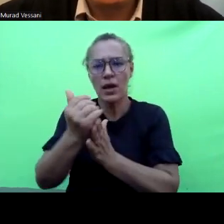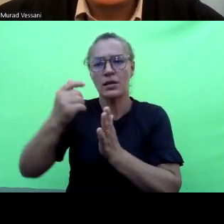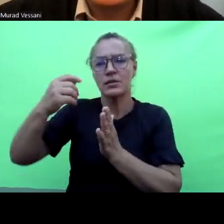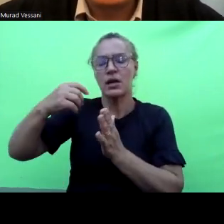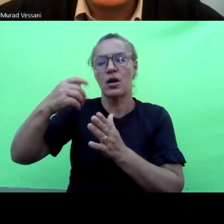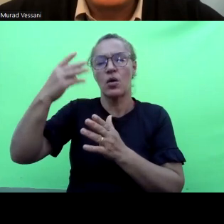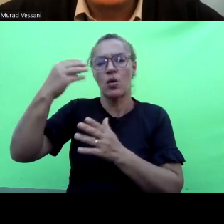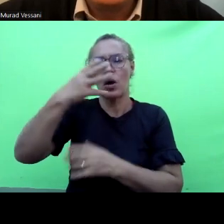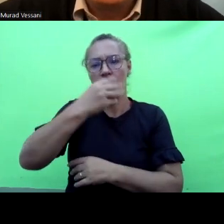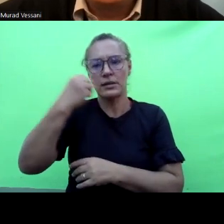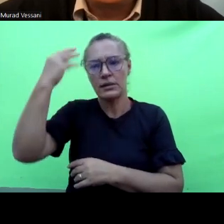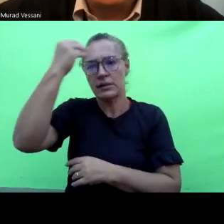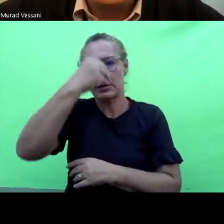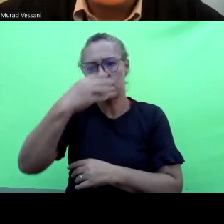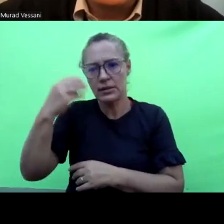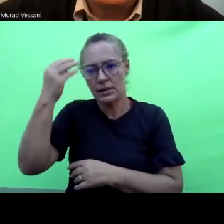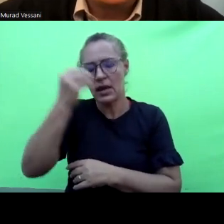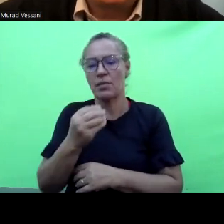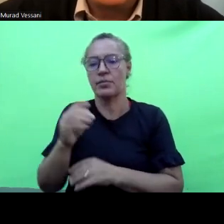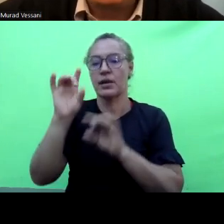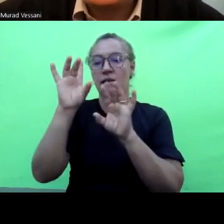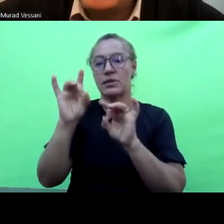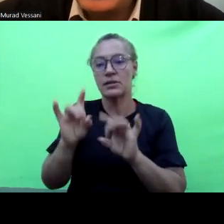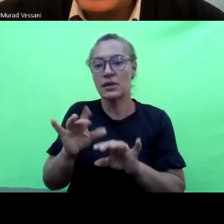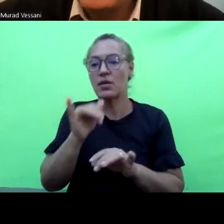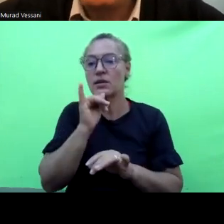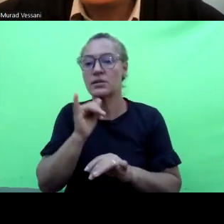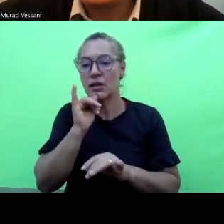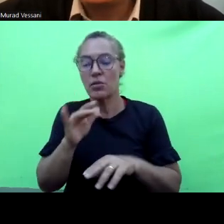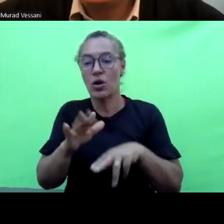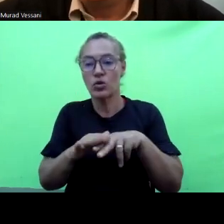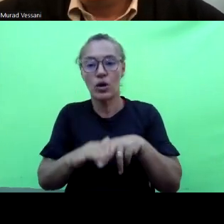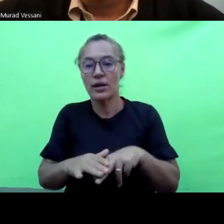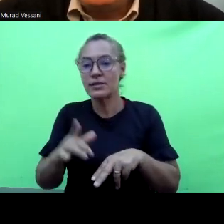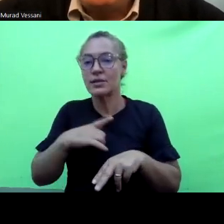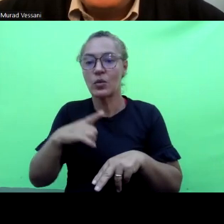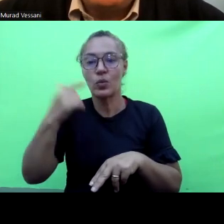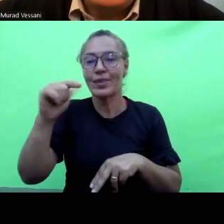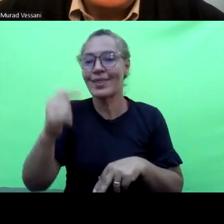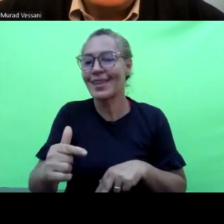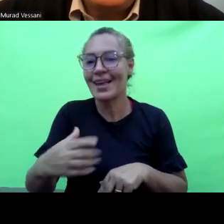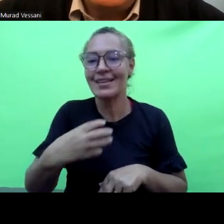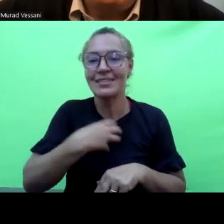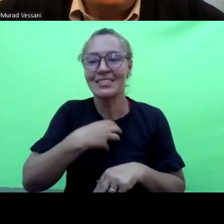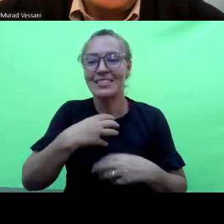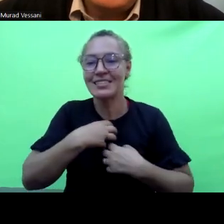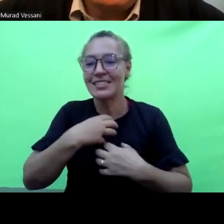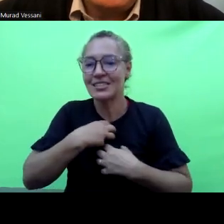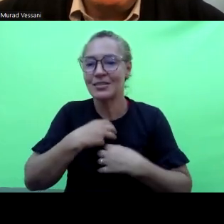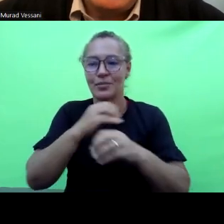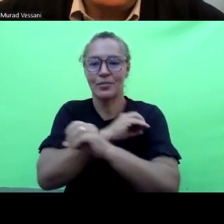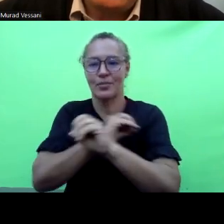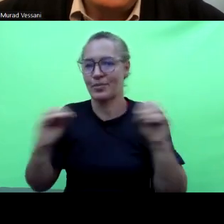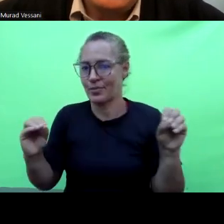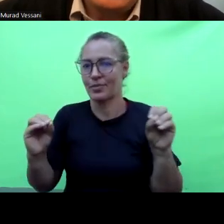muito importante, né? Especialmente porque a doença é frequentemente assintomática até a fase avançada e pode causar